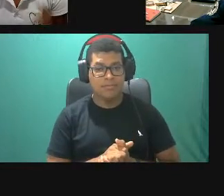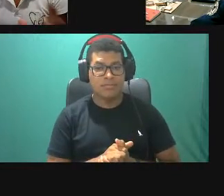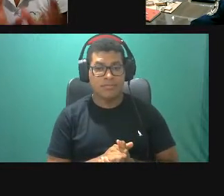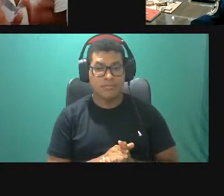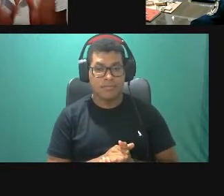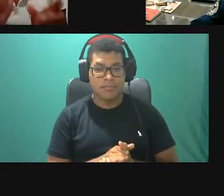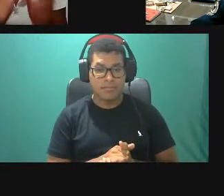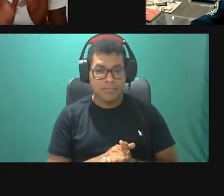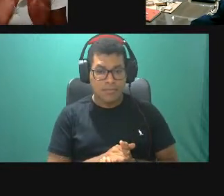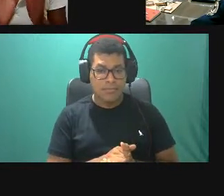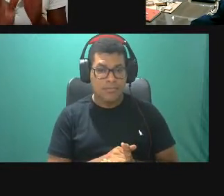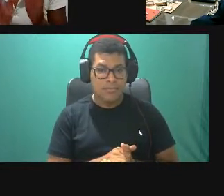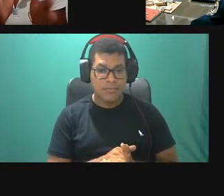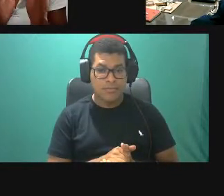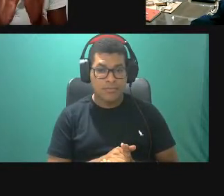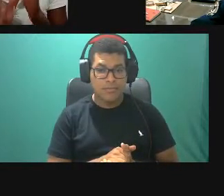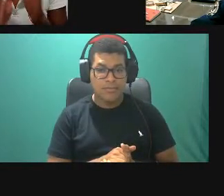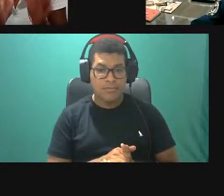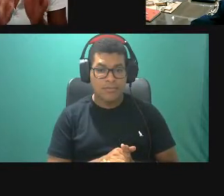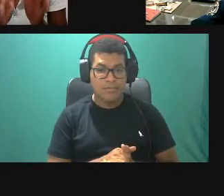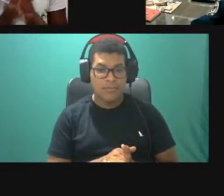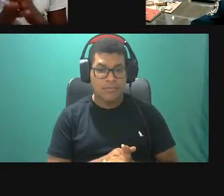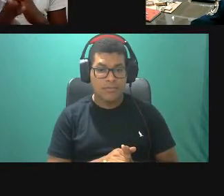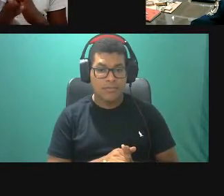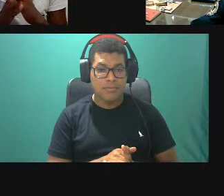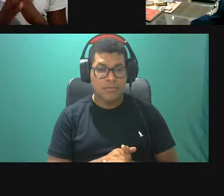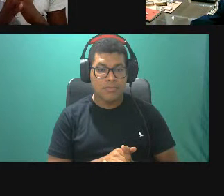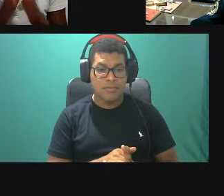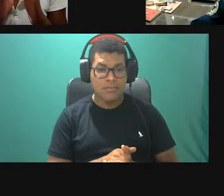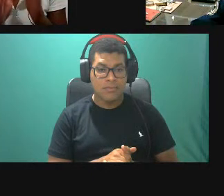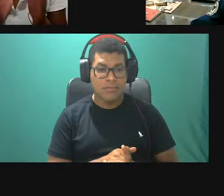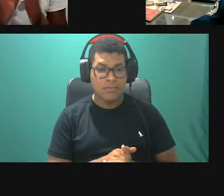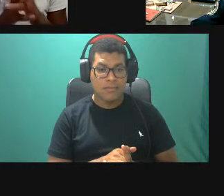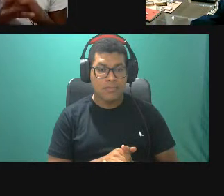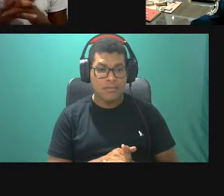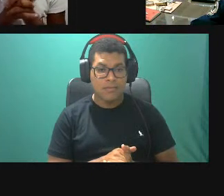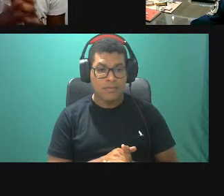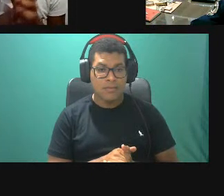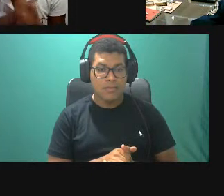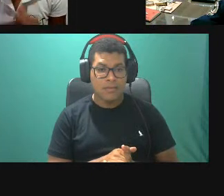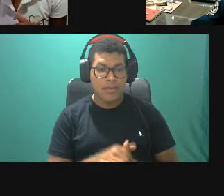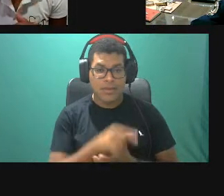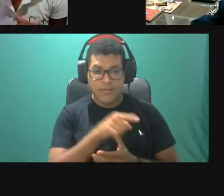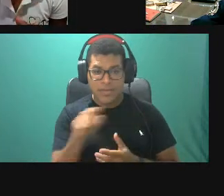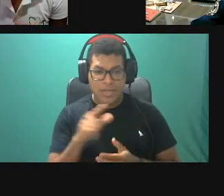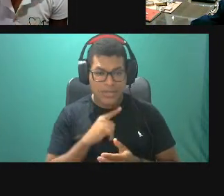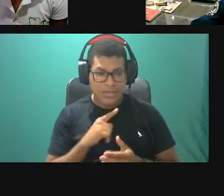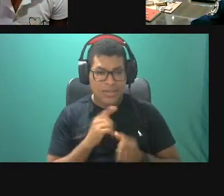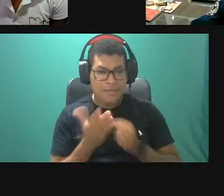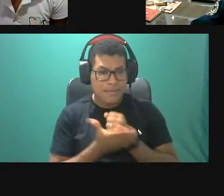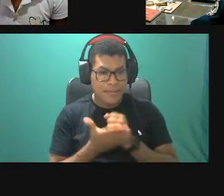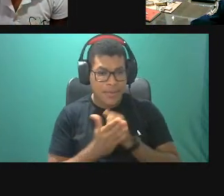Mas aproveitando, teríamos aí o mínimo, o máximo, né, digamos assim, que vocês têm que...